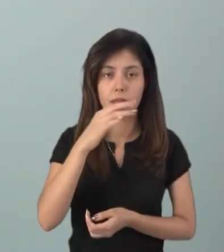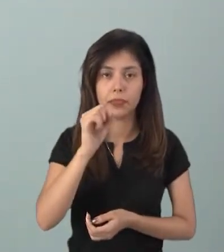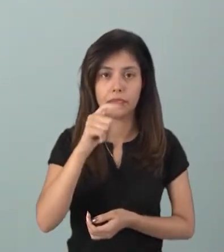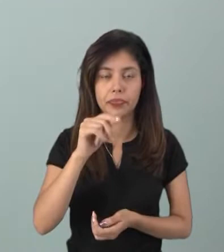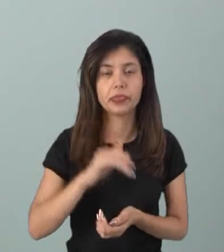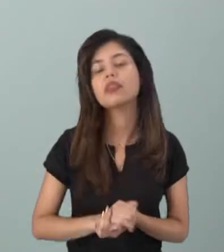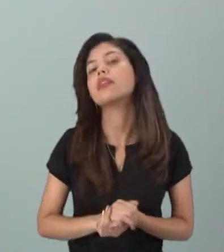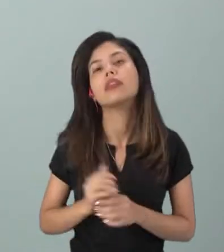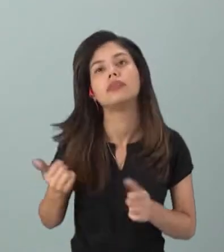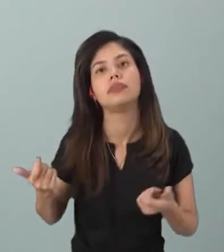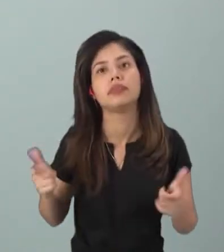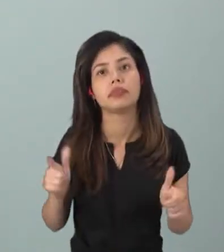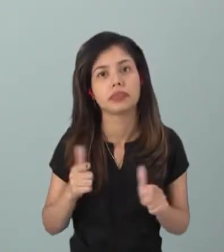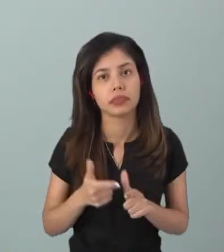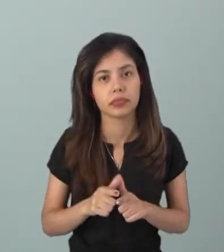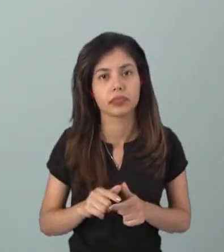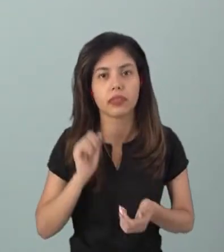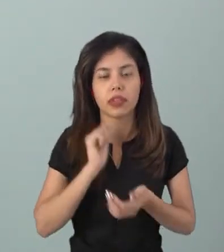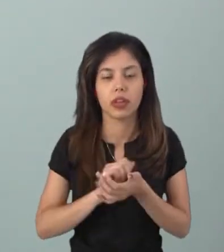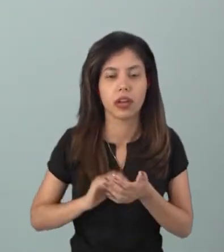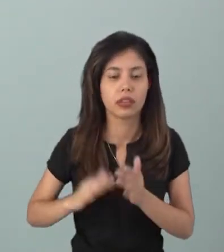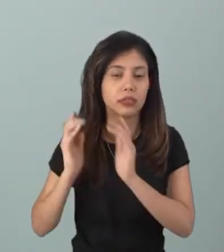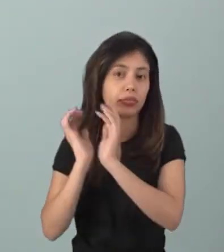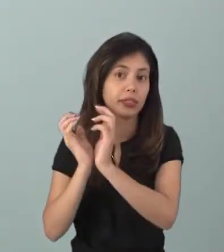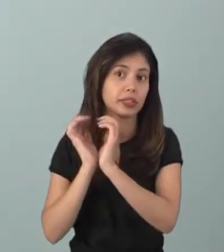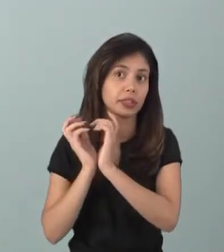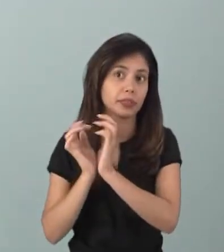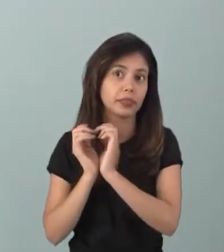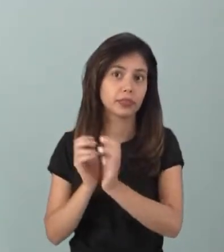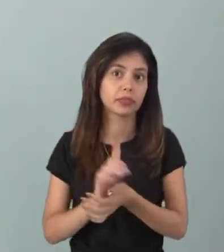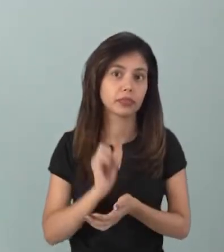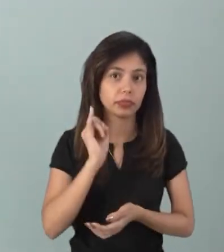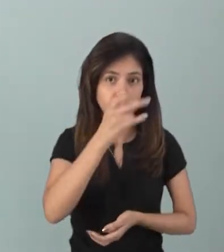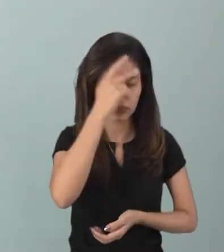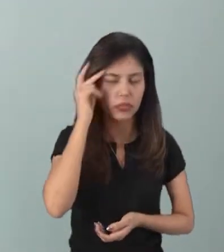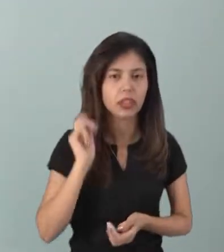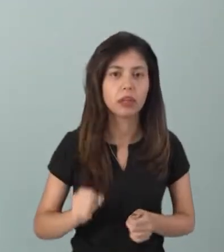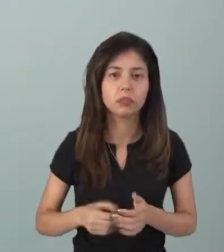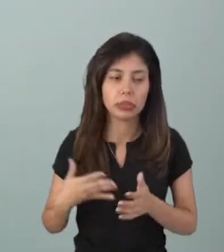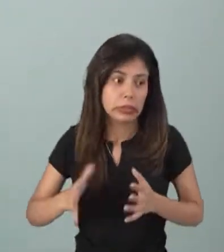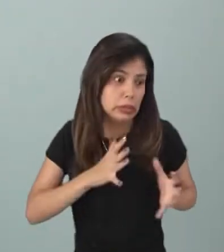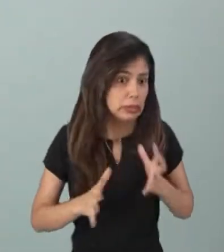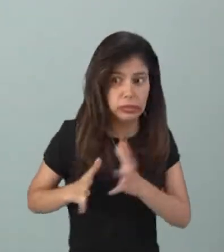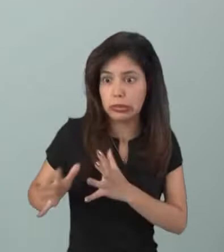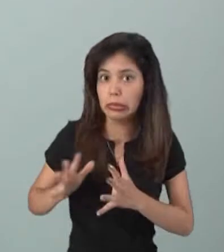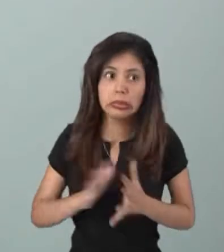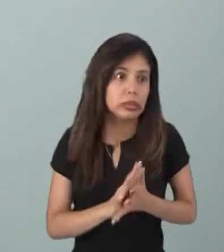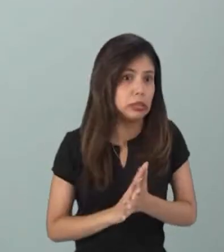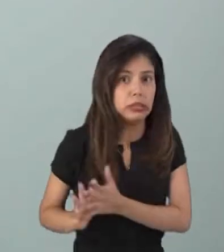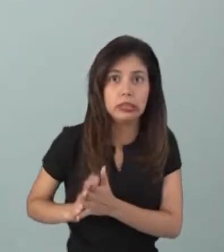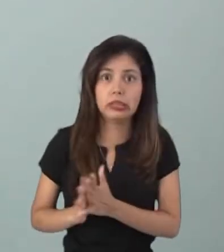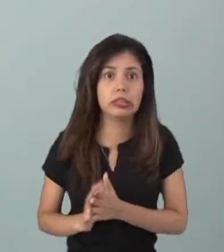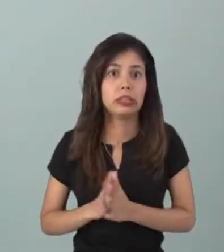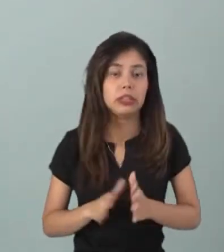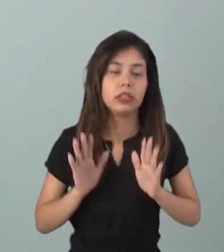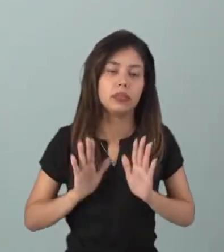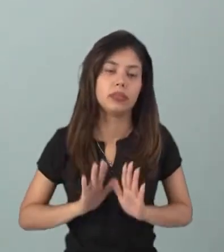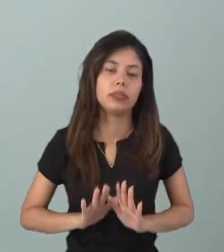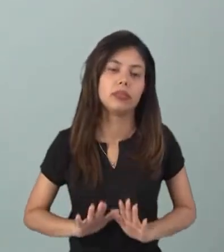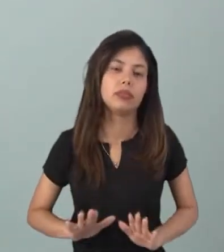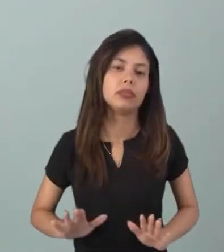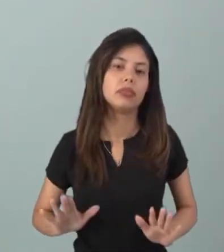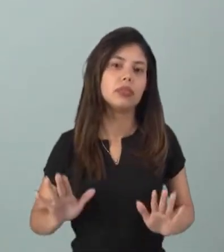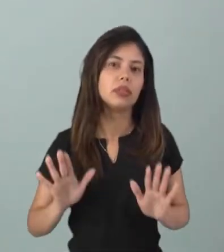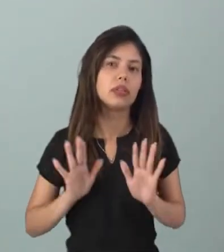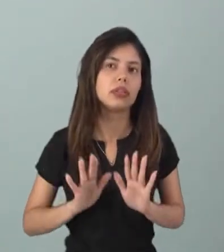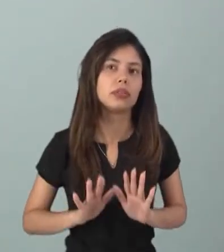drogas que vão diminuir a nossa atividade cerebral, né? Se a pessoa está muito agitada, ela vai começar a ficar mais lenta, vai se sentir